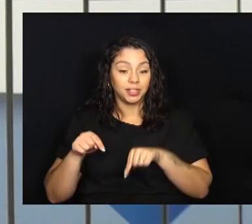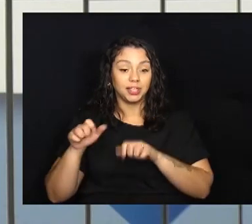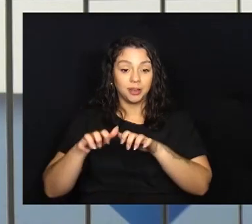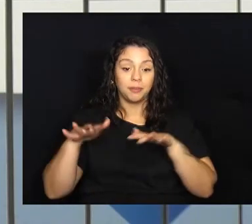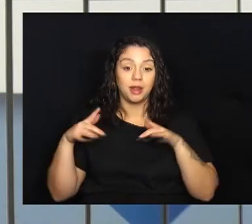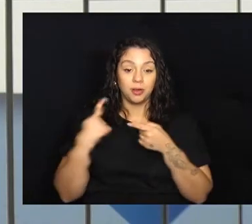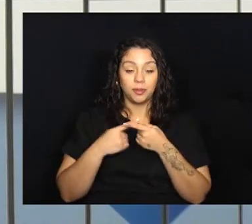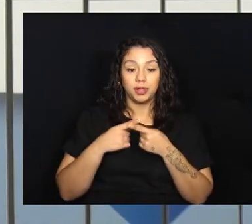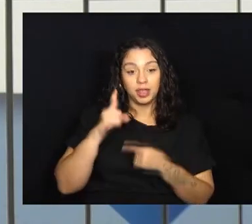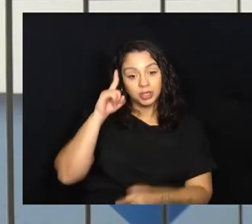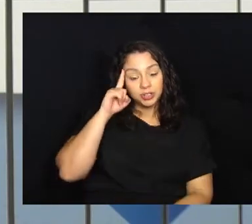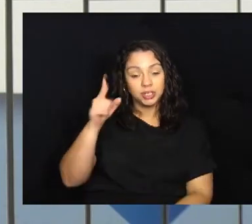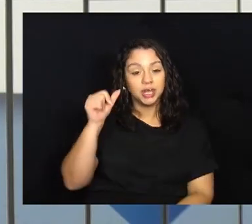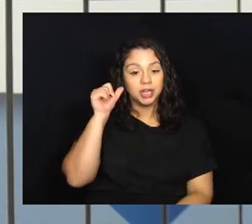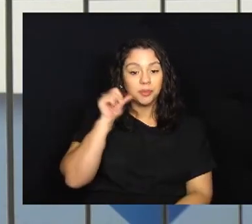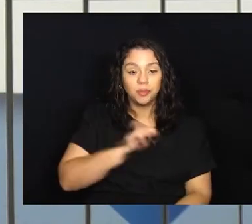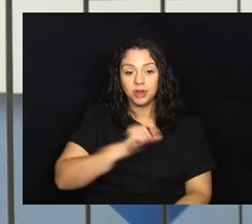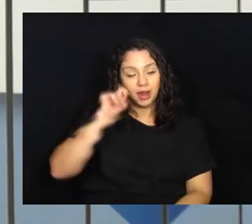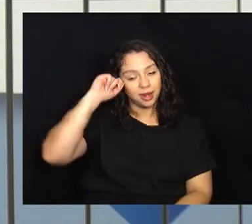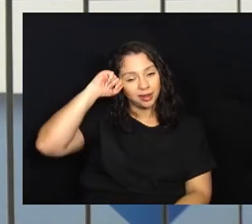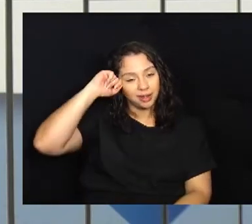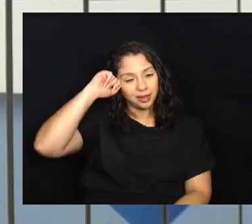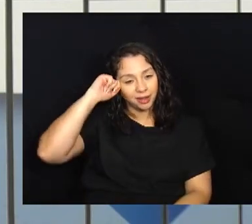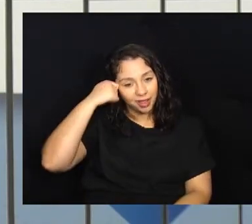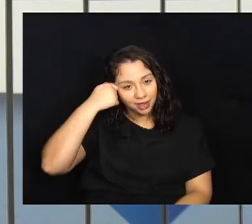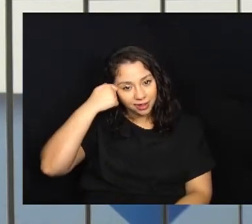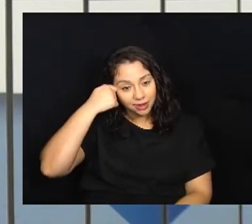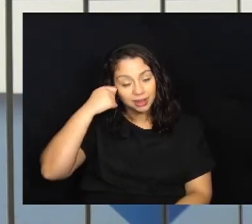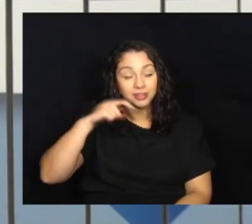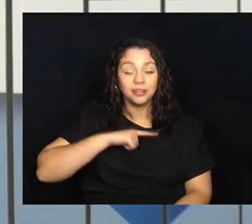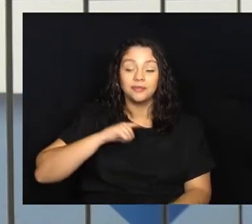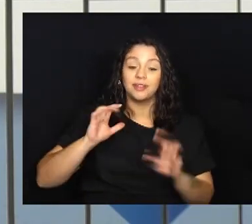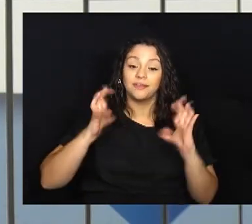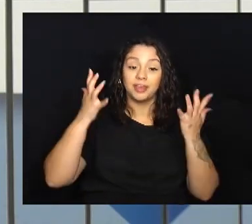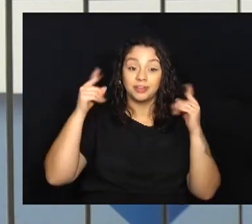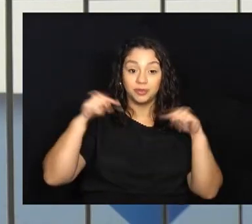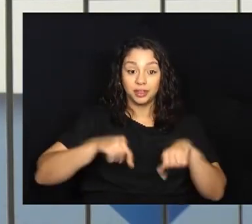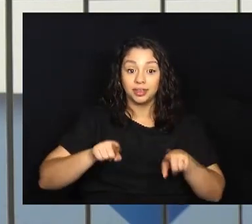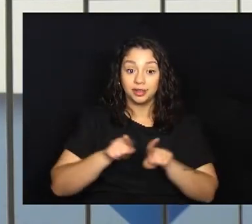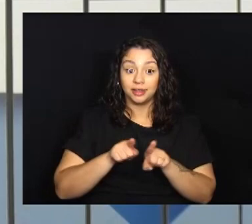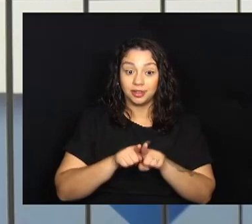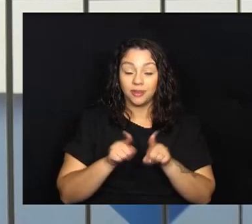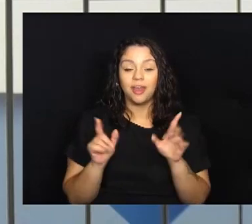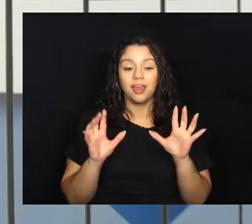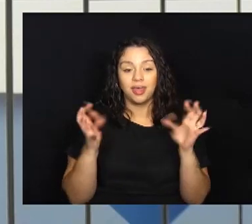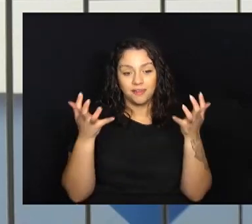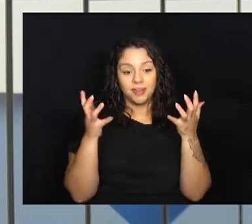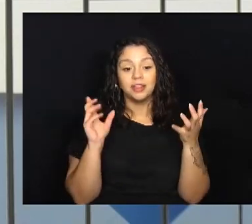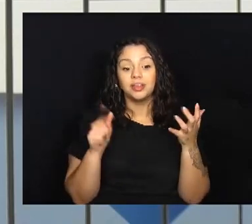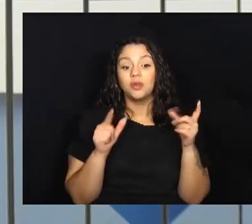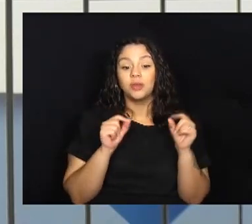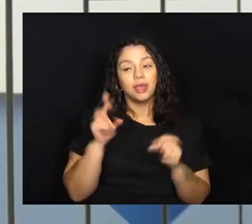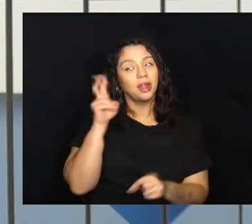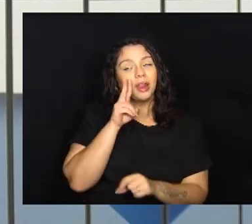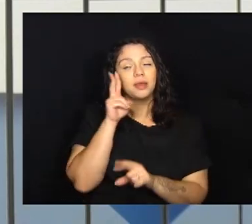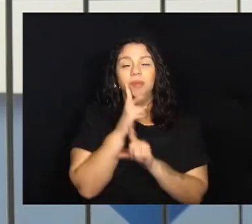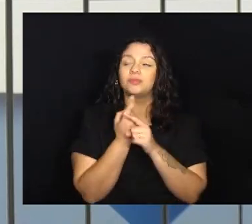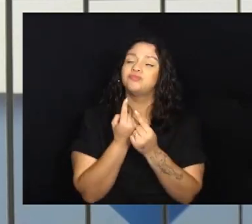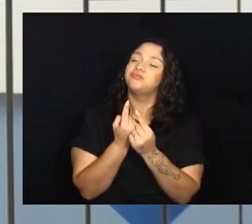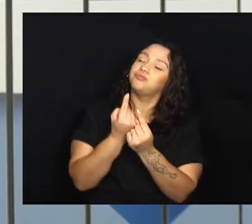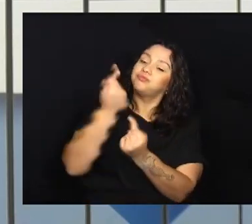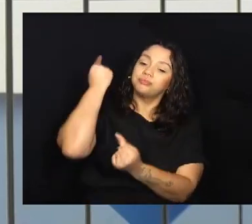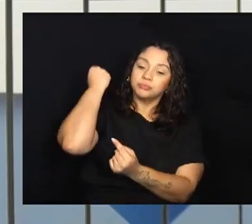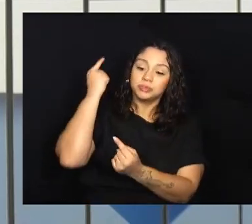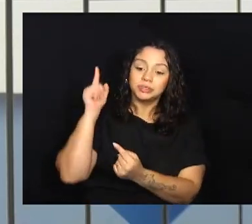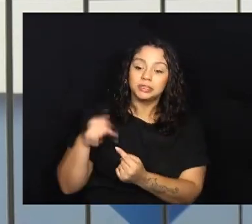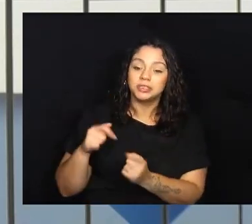no Dia da Mulher Negra, o evento aconteceu aqui na Câmara também, um evento que relembrou o